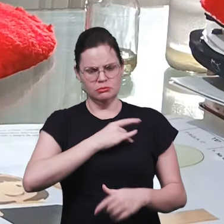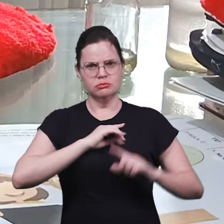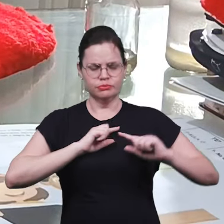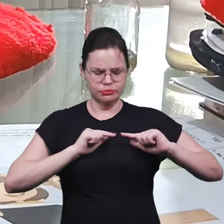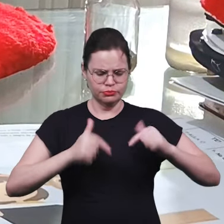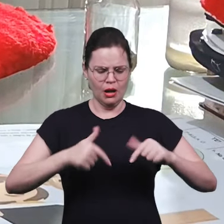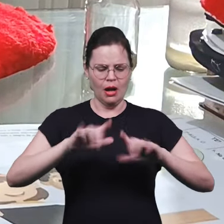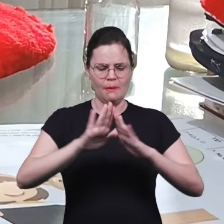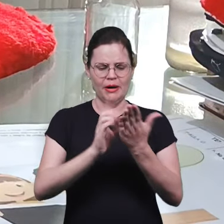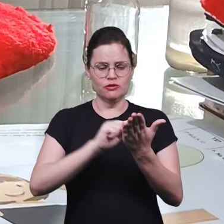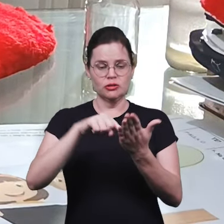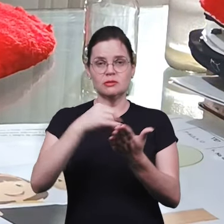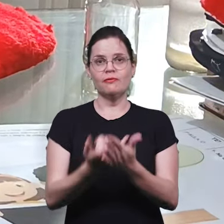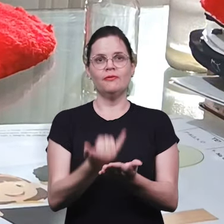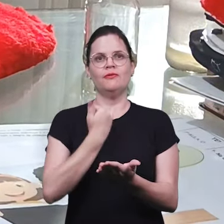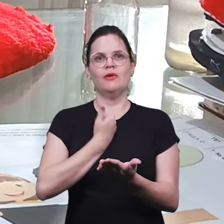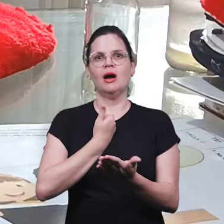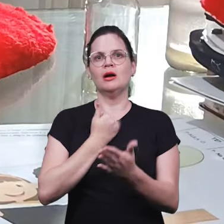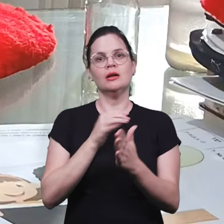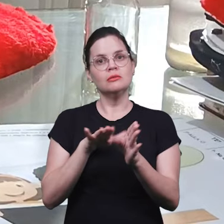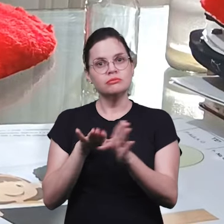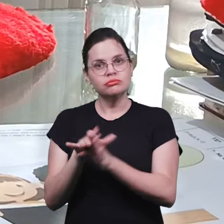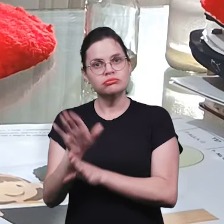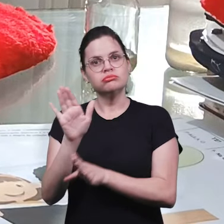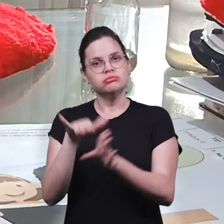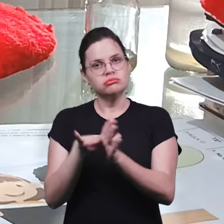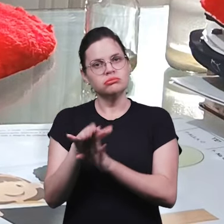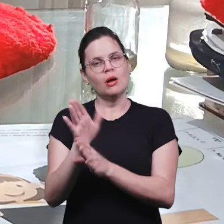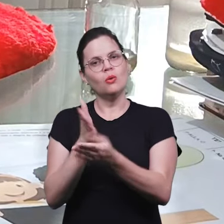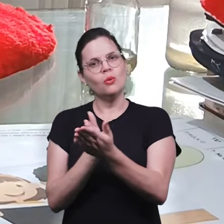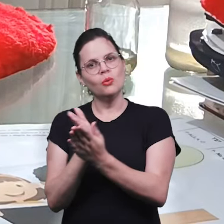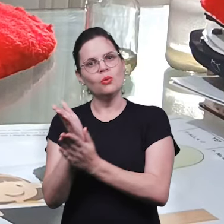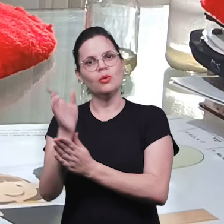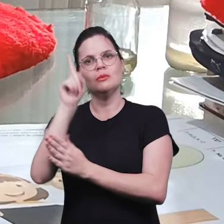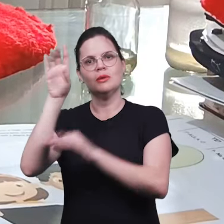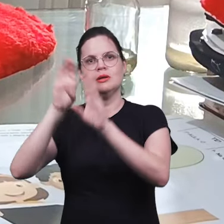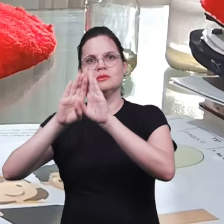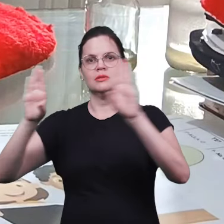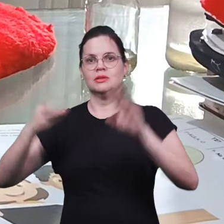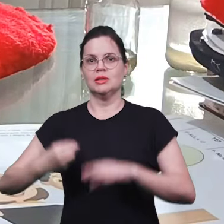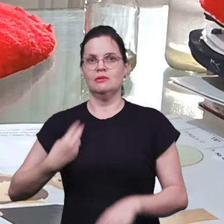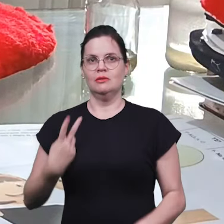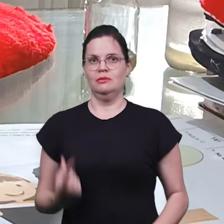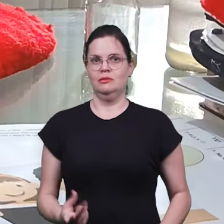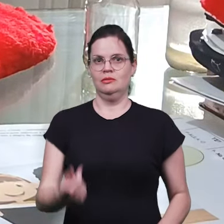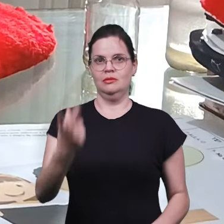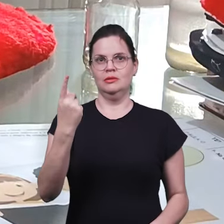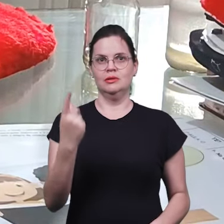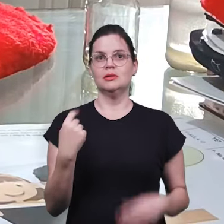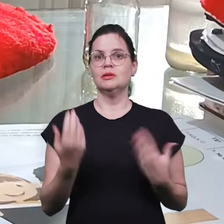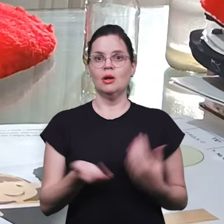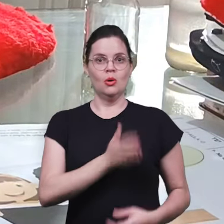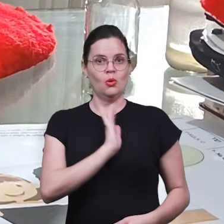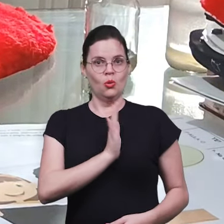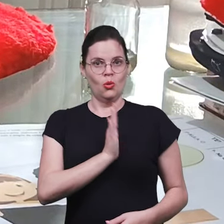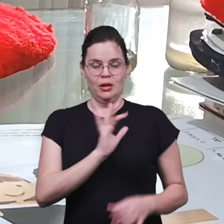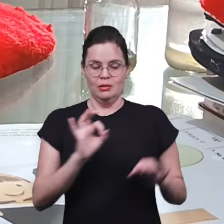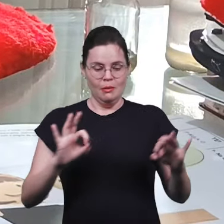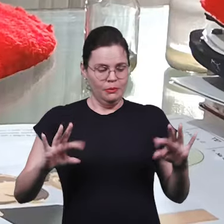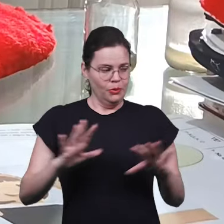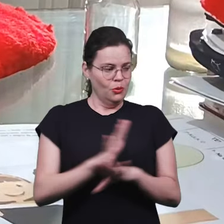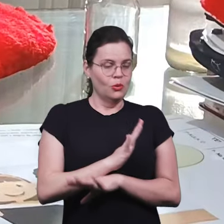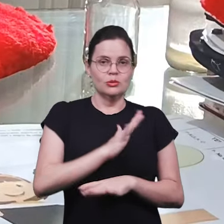Senhor. Aquela palavra, ela nos conduz a um caminho que vai nos levar à vida eterna. O nosso coração, ele está